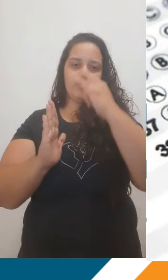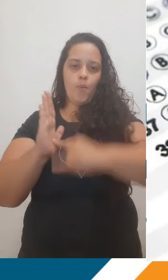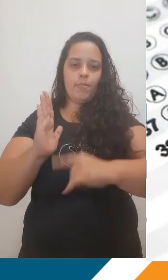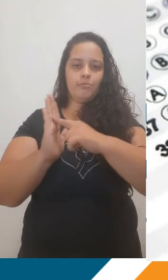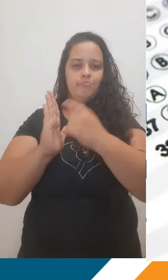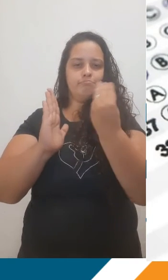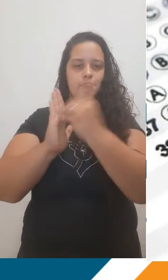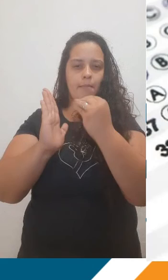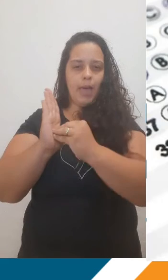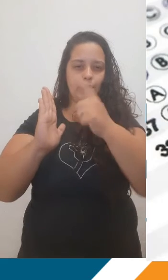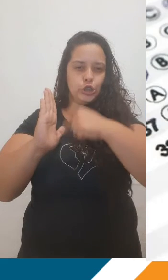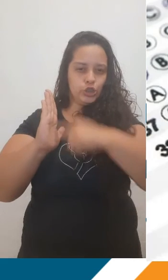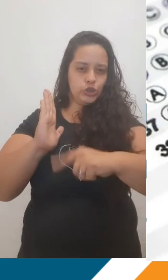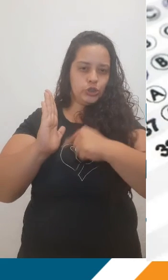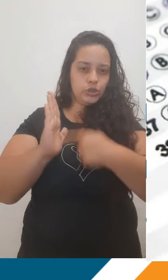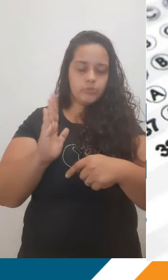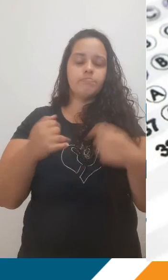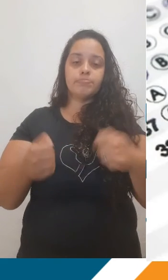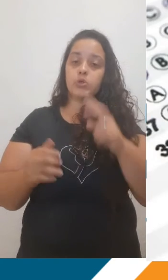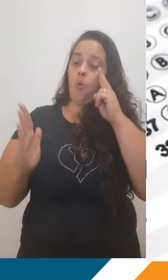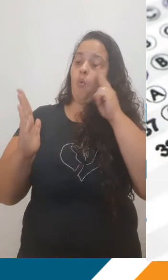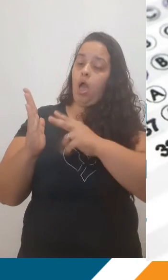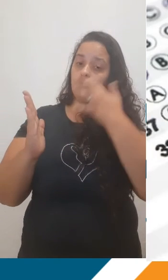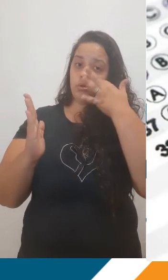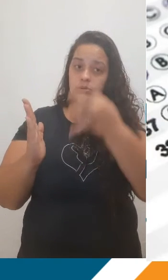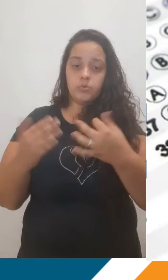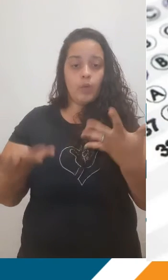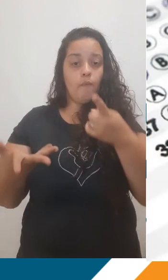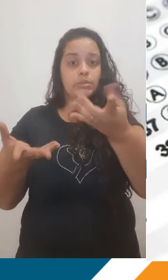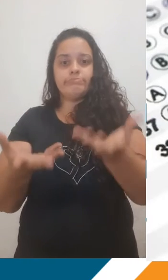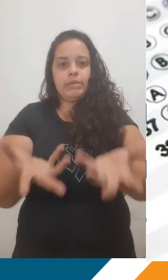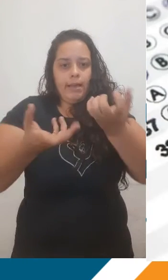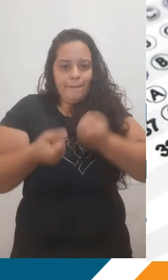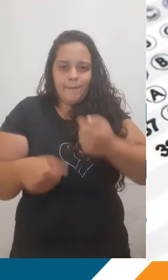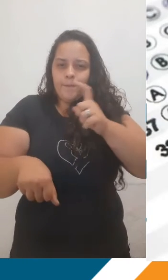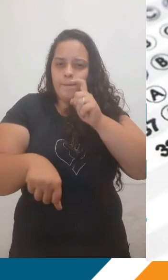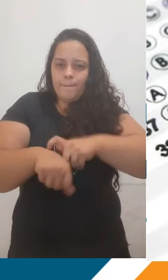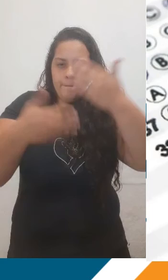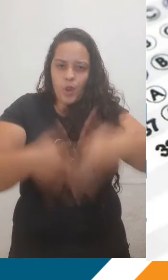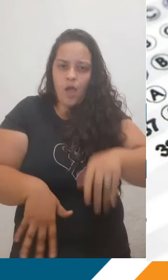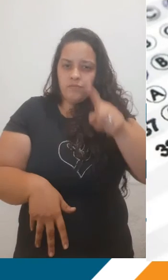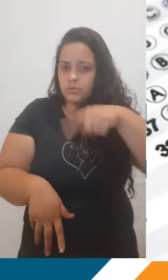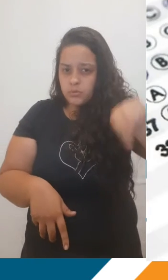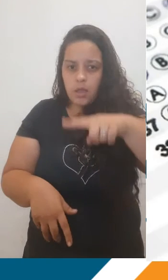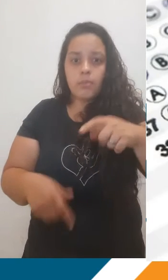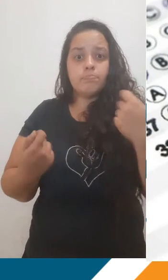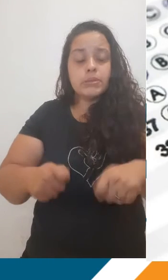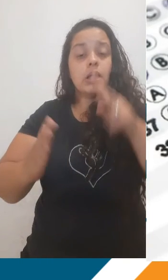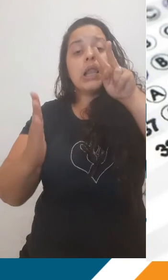resposta para realizar a marcação. Então, quando você receber o cartão resposta, leia